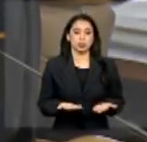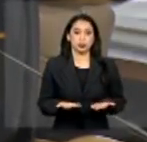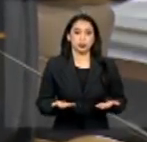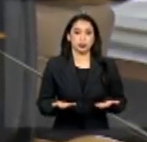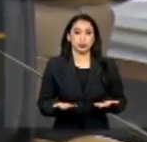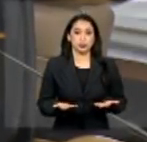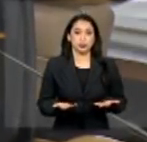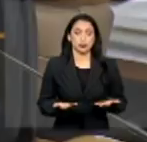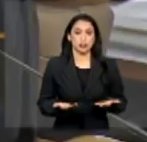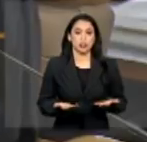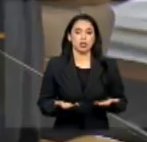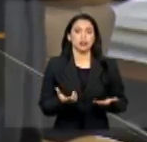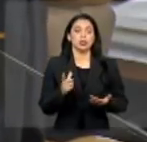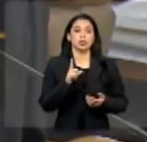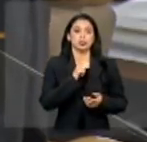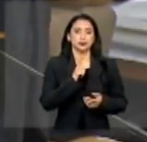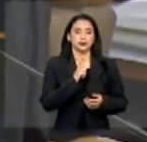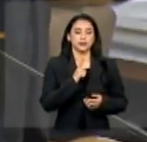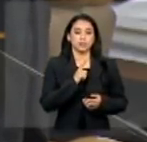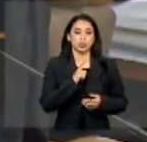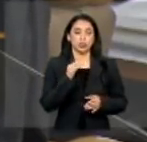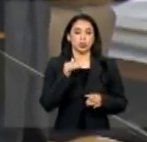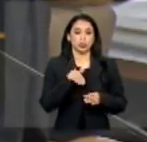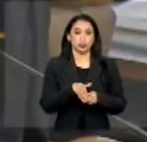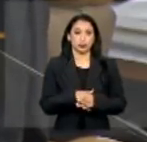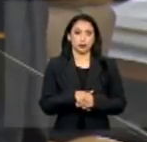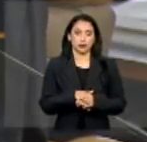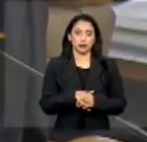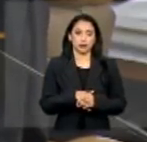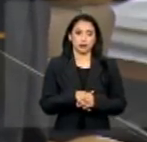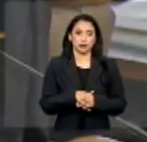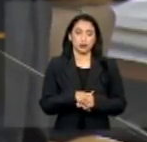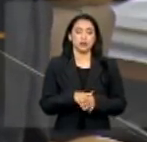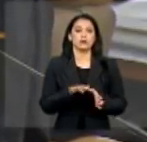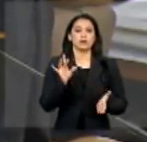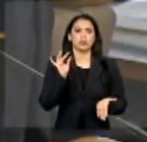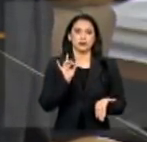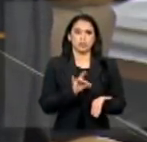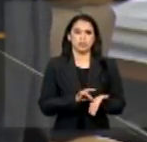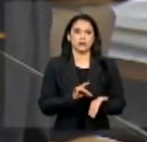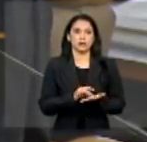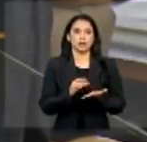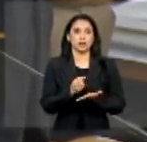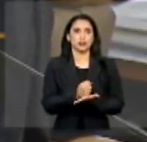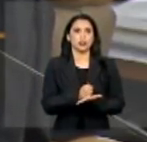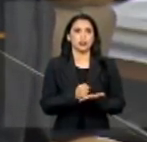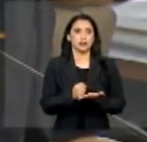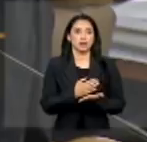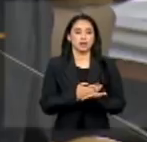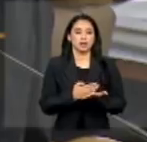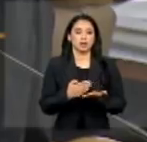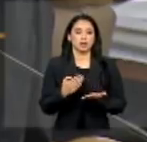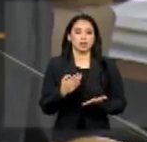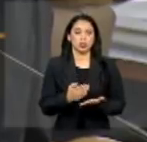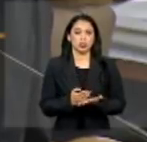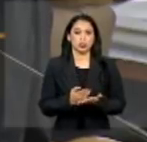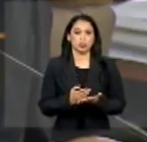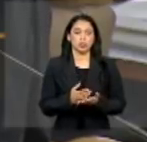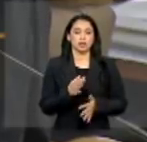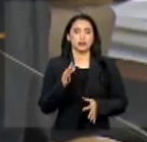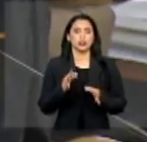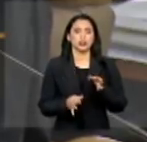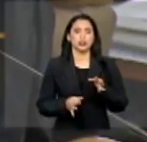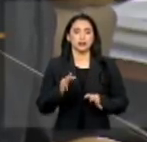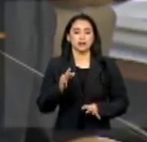10 à guisa do voto e vou enfatizar inicialmente esse ponto que está se a julgar aqui